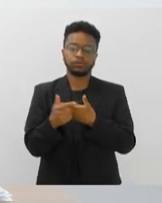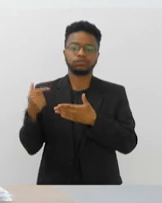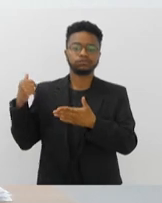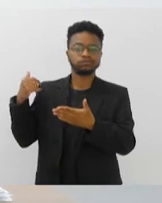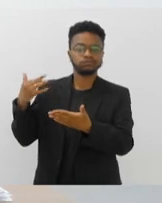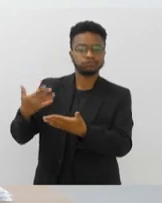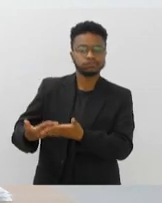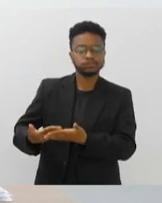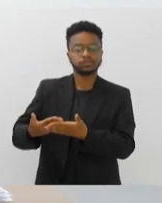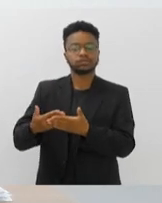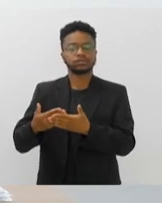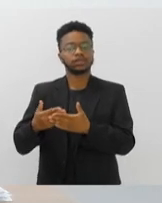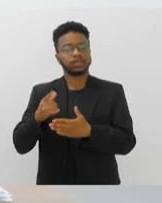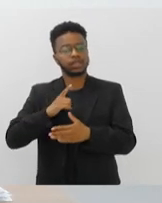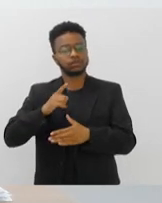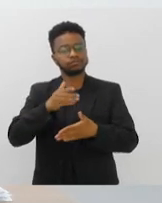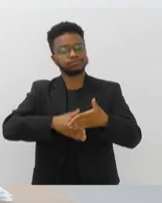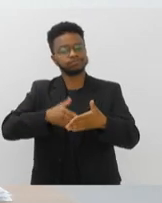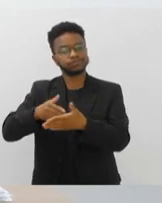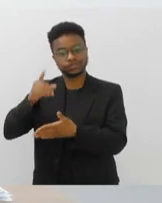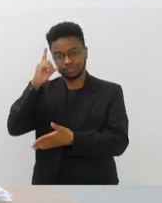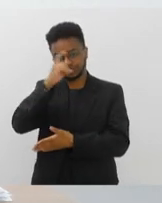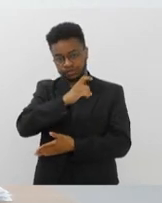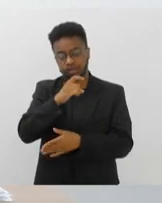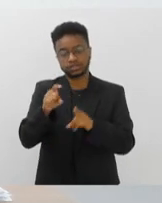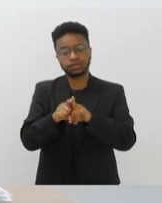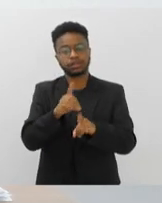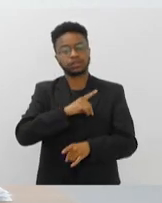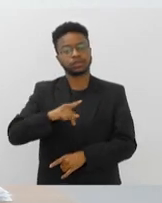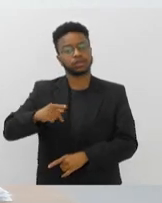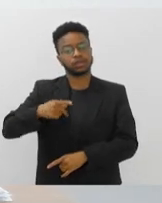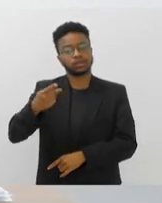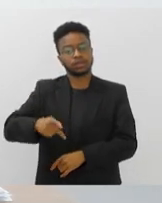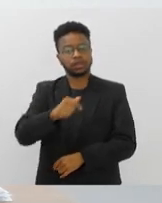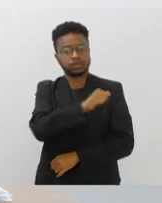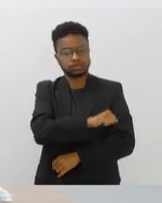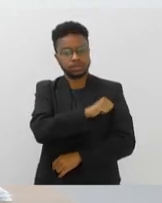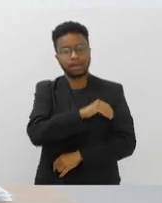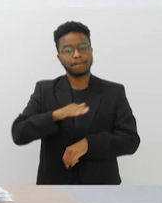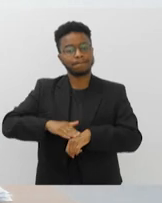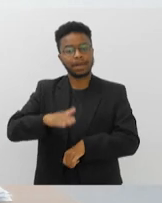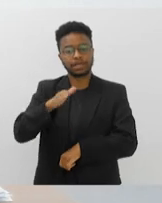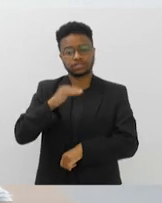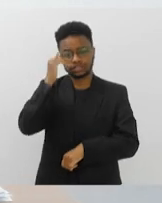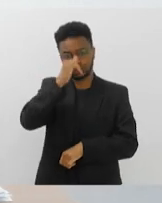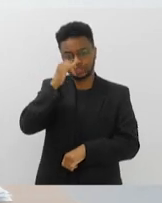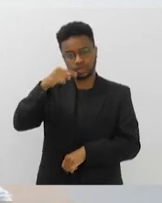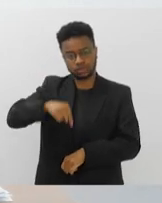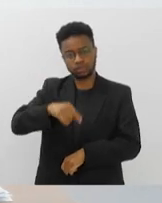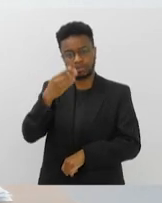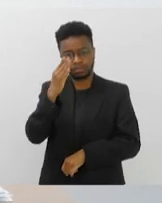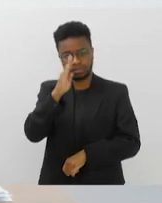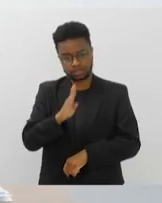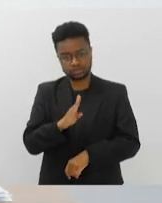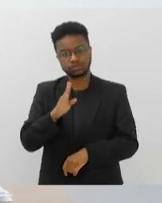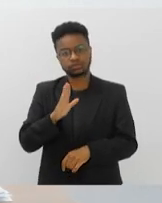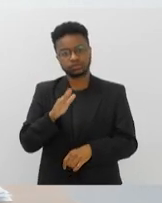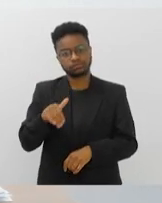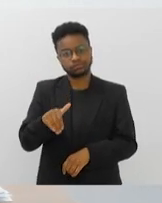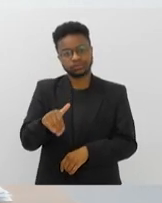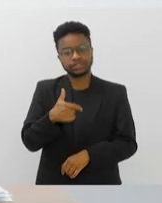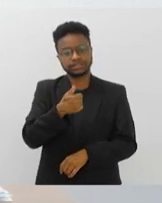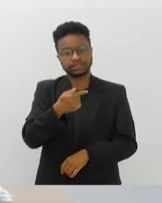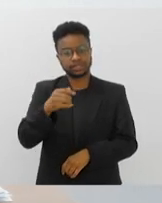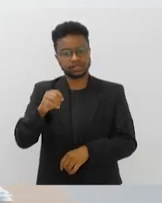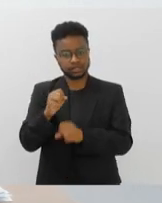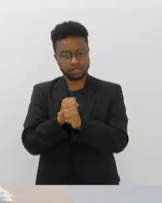desse tempo com todas as dificuldades a Defensoria Pública do Rio a mais antiga do Brasil que completa esse ano 70 anos nós temos